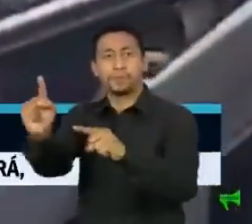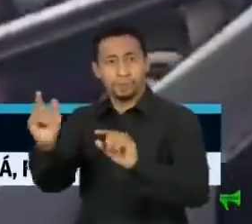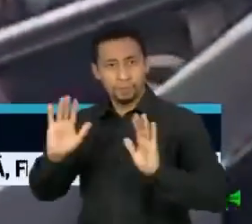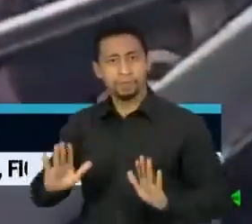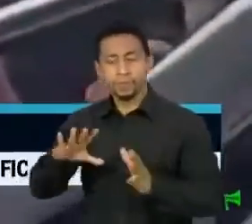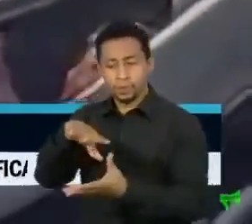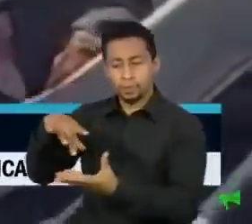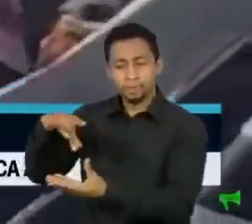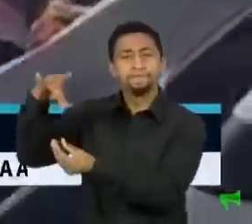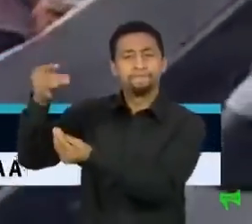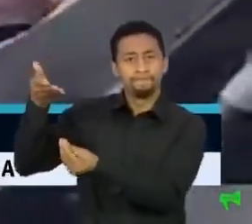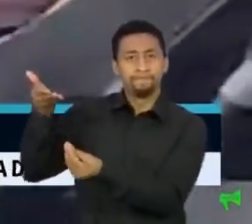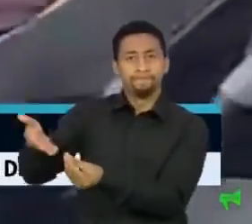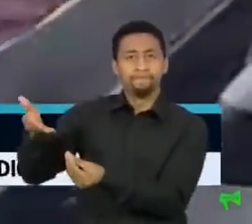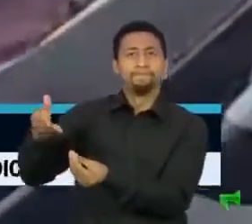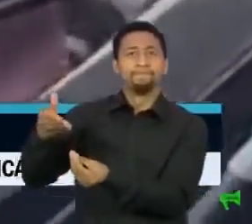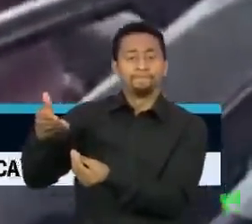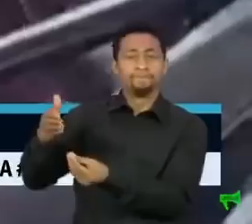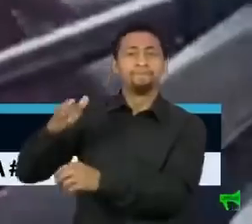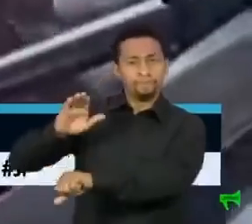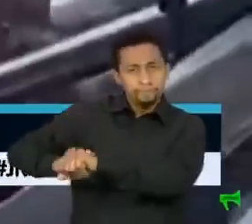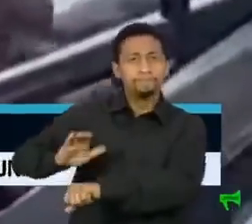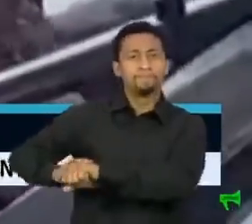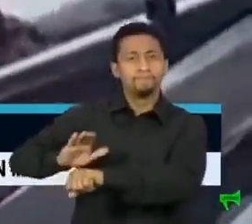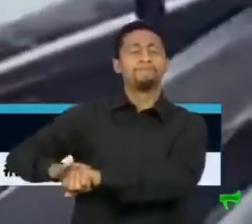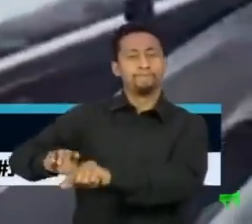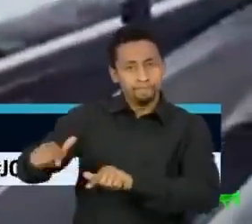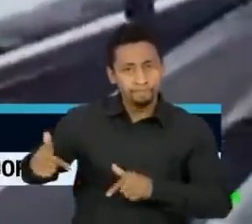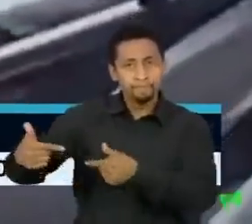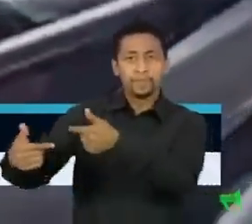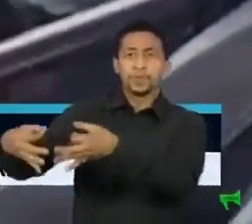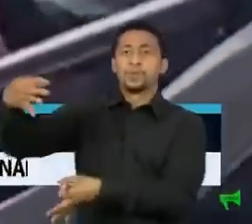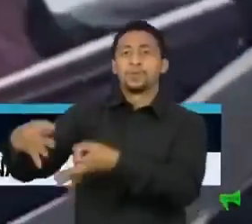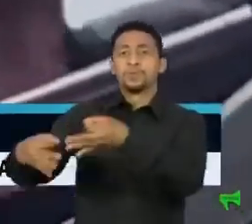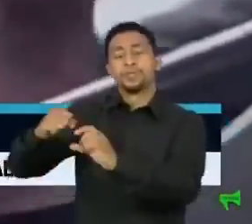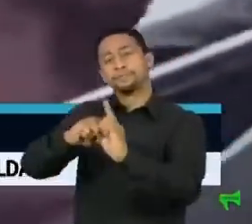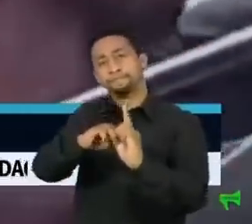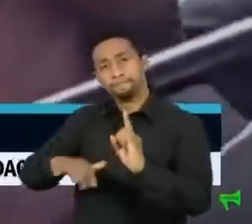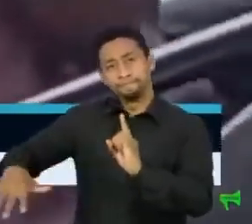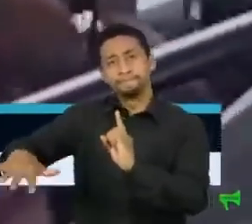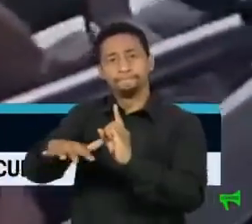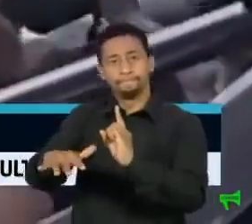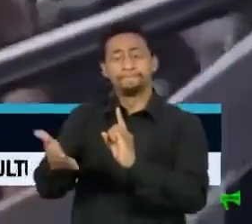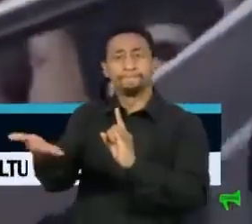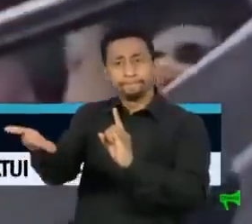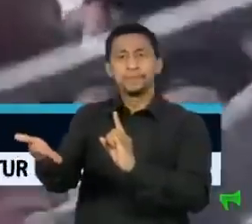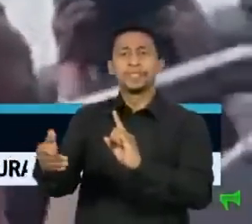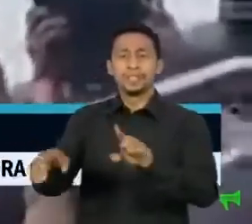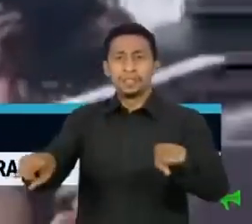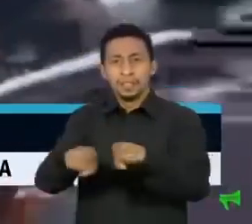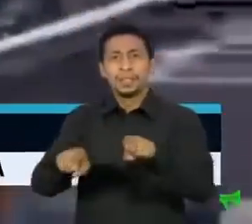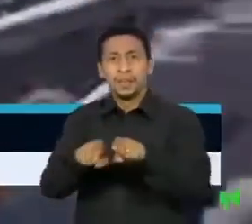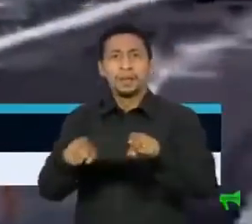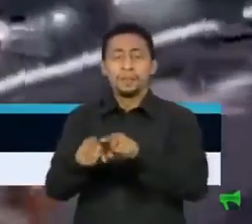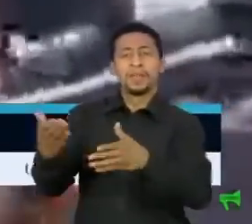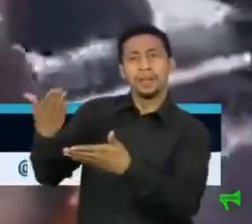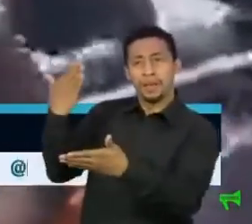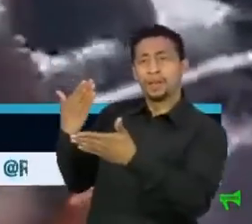na democracia, a aposta na justiça social, a aposta na Constituição de 88.